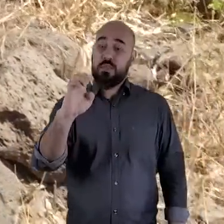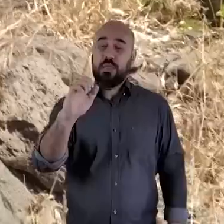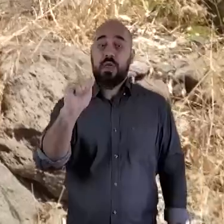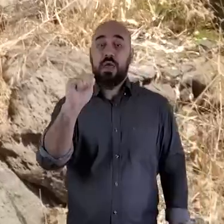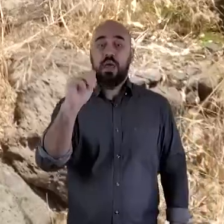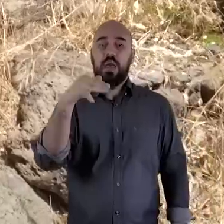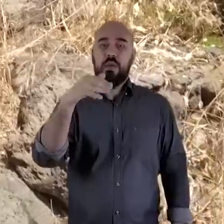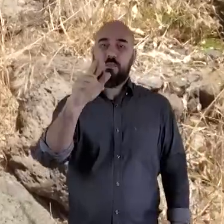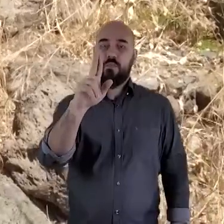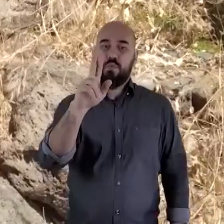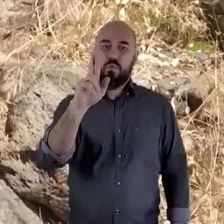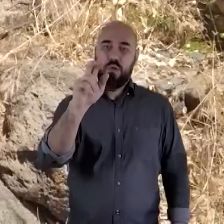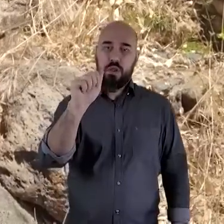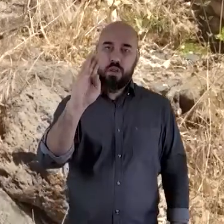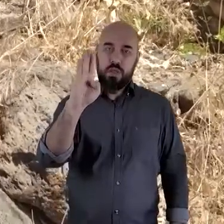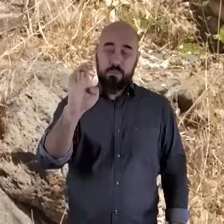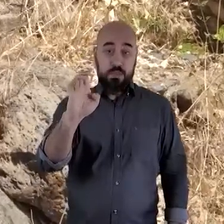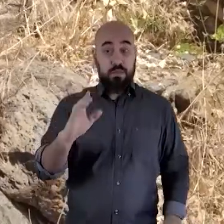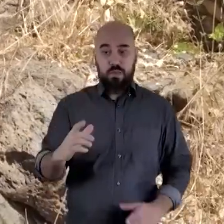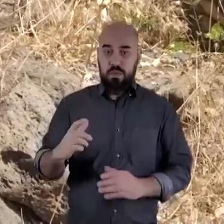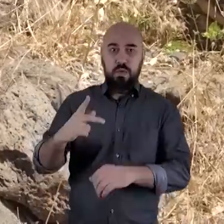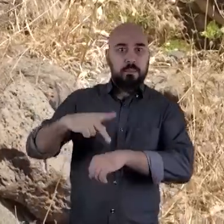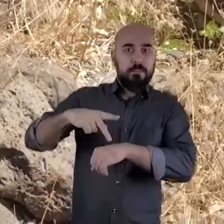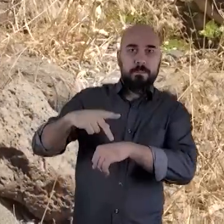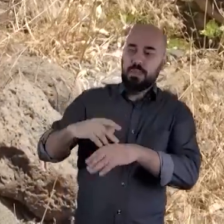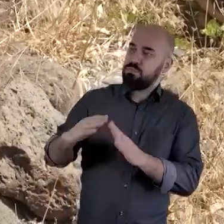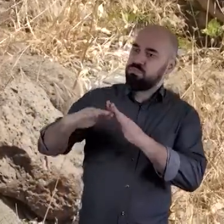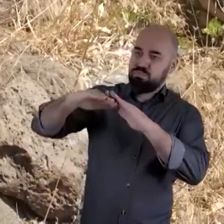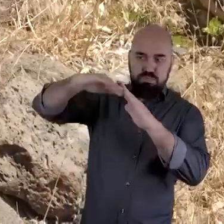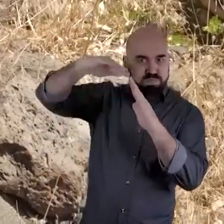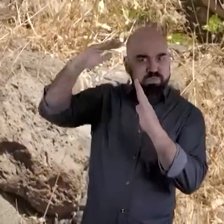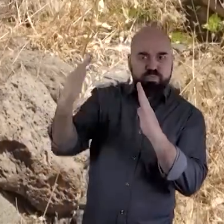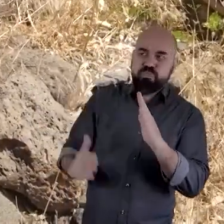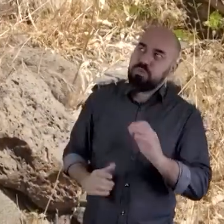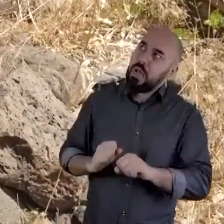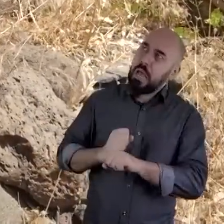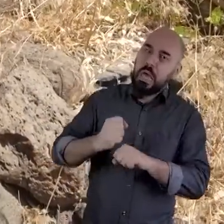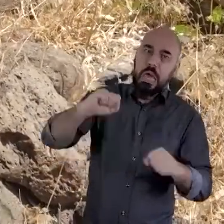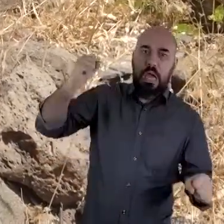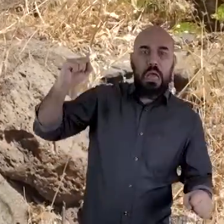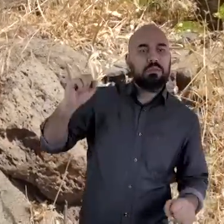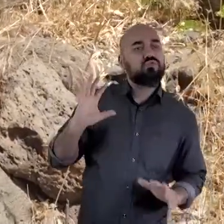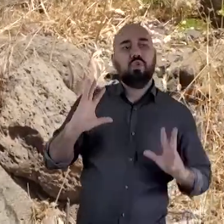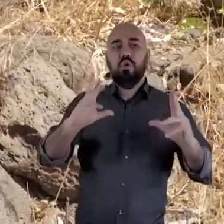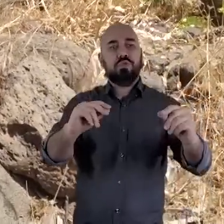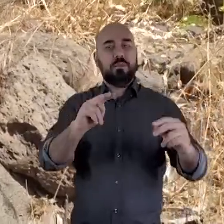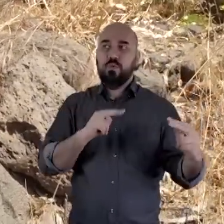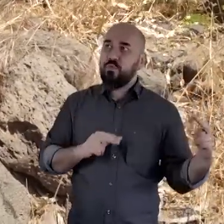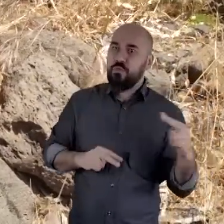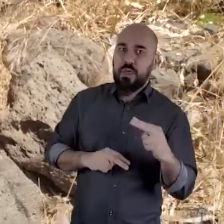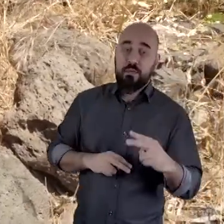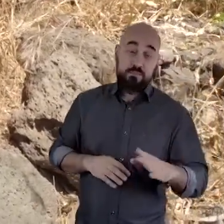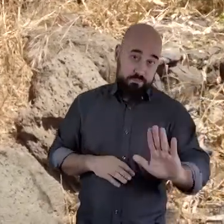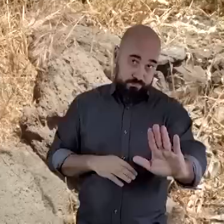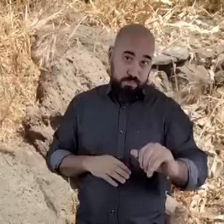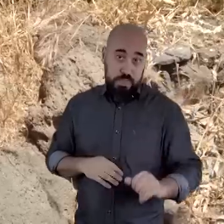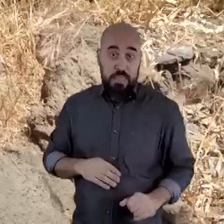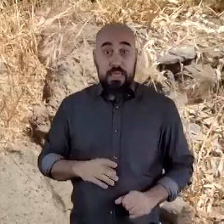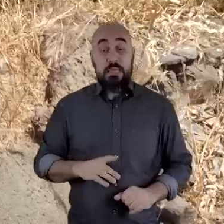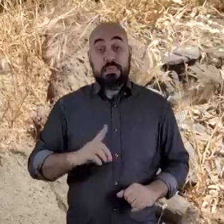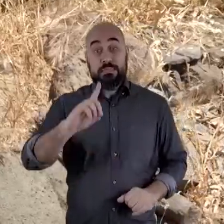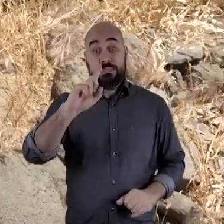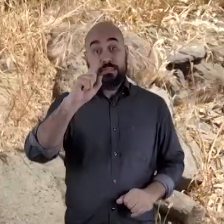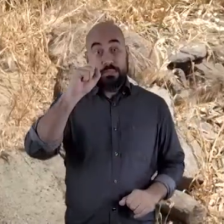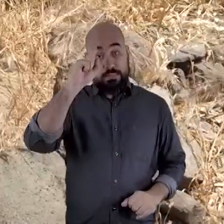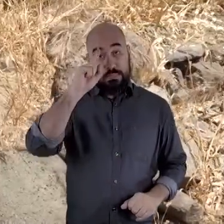estela gigante, enorme, né, que todo mundo podia ver. Agora, olha que interessante, quando Deus deu os 10 mandamentos para Moisés, a